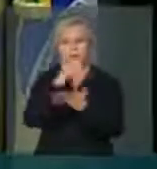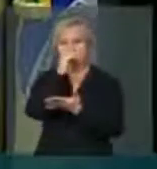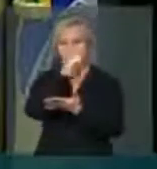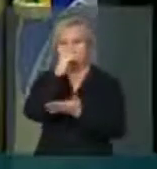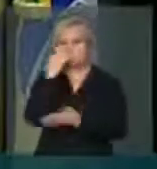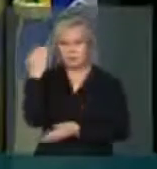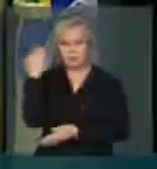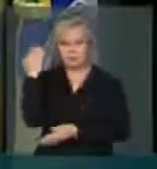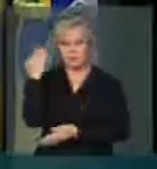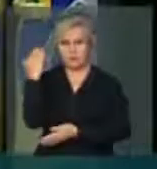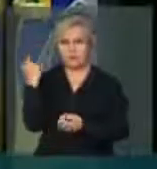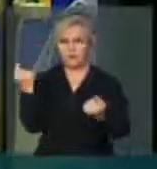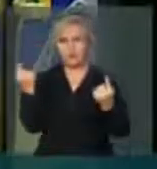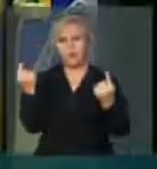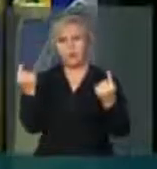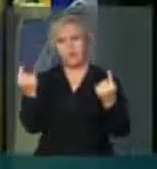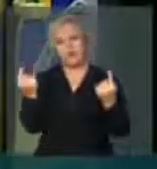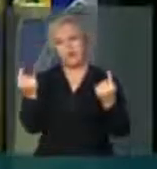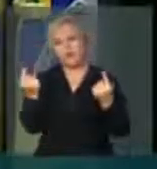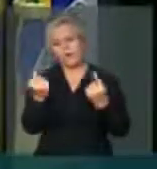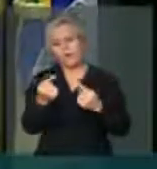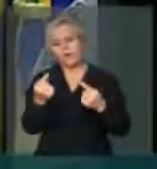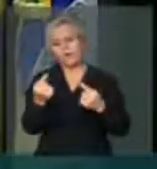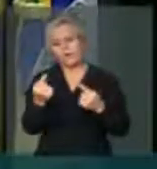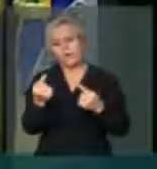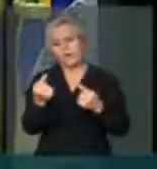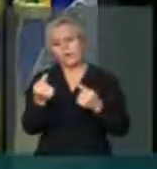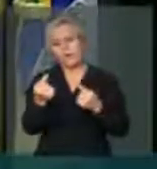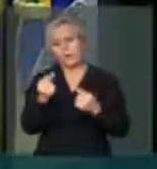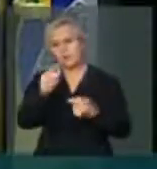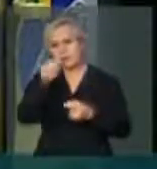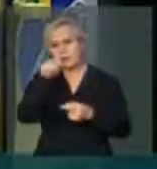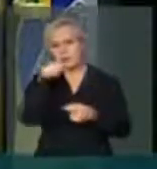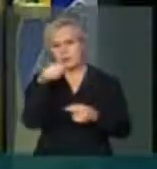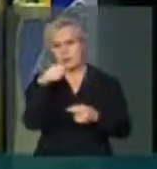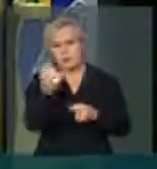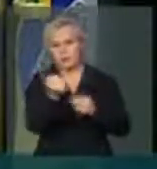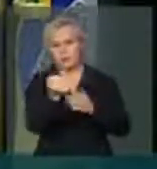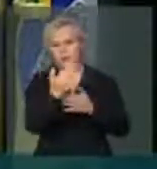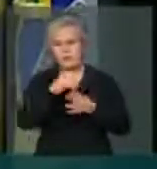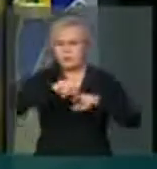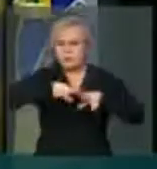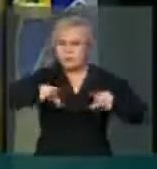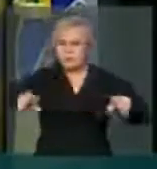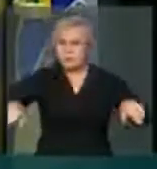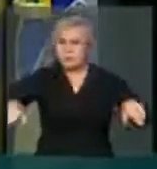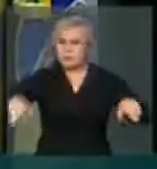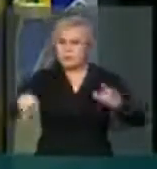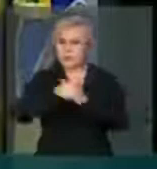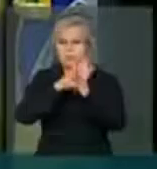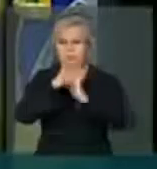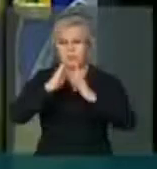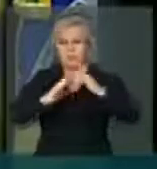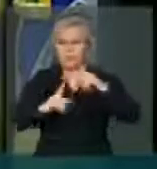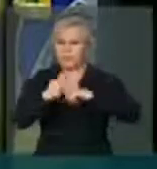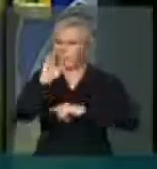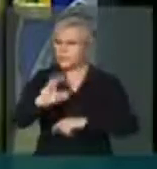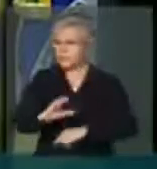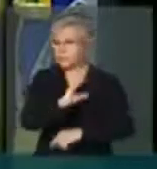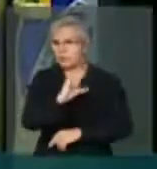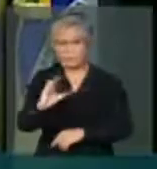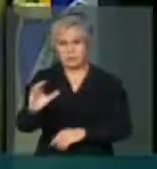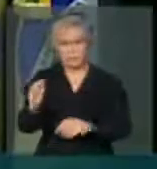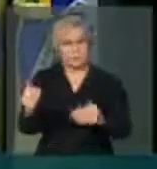ao repúdio aos símbolos sagrados da Igreja Católica, da fé de quaisquer que sejam os cidadãos brasileiros. E quero